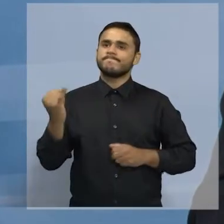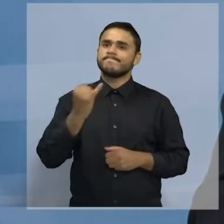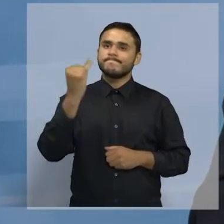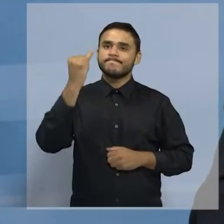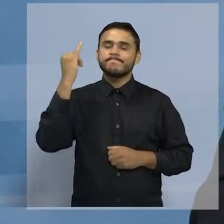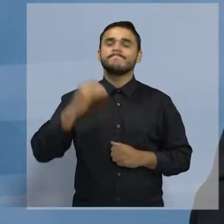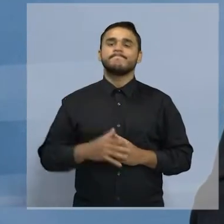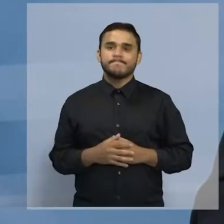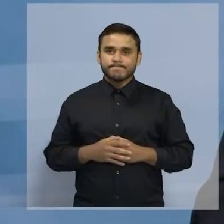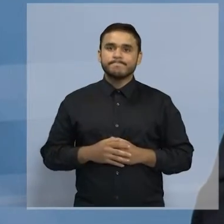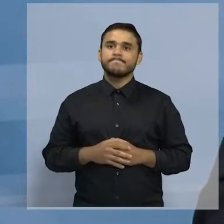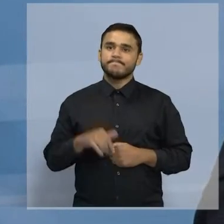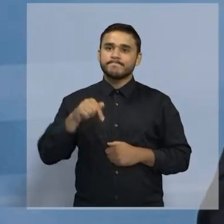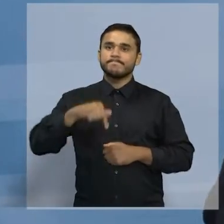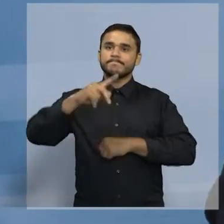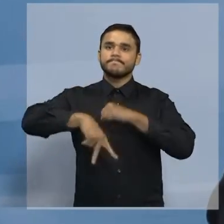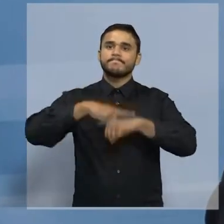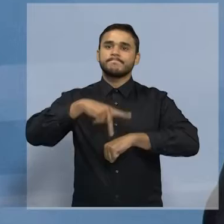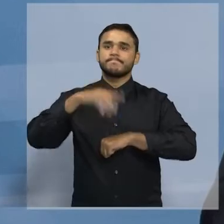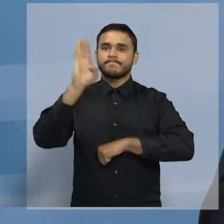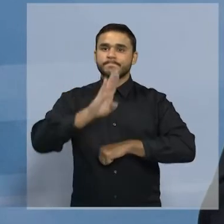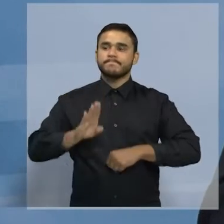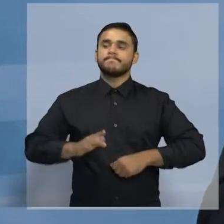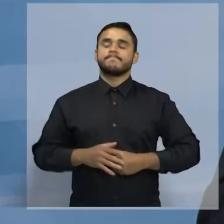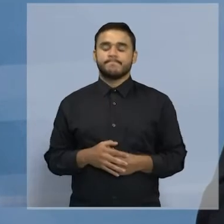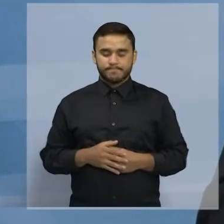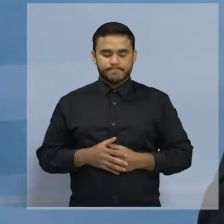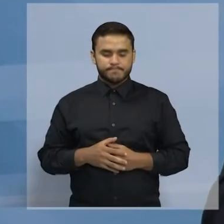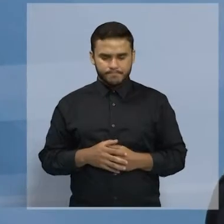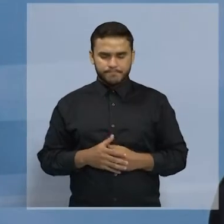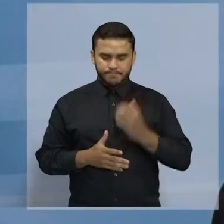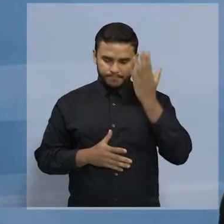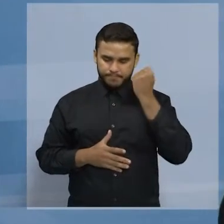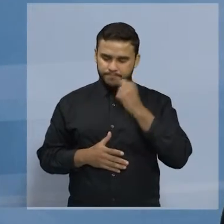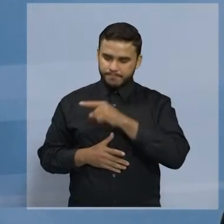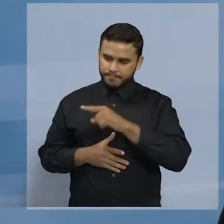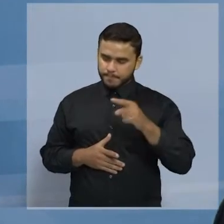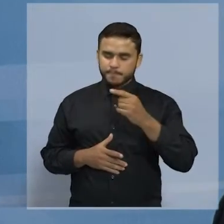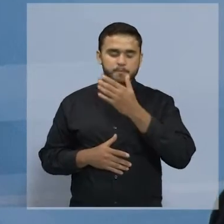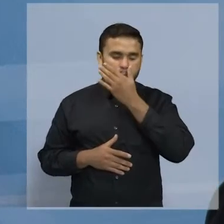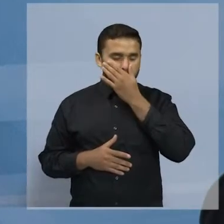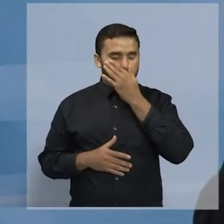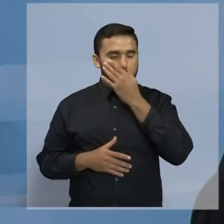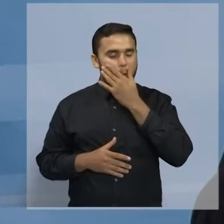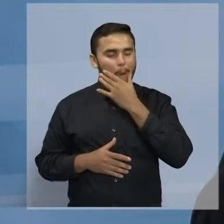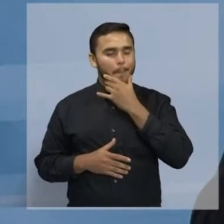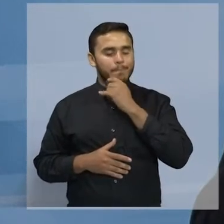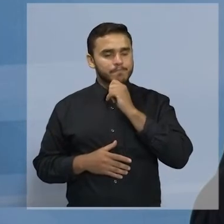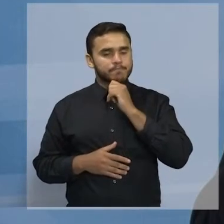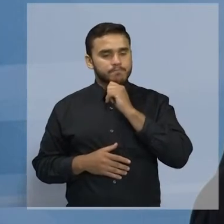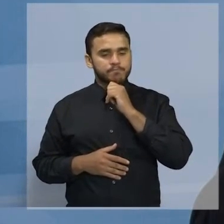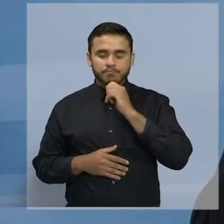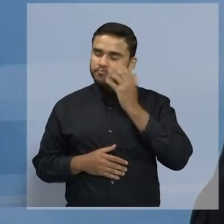da Previdência para um país como o Brasil. Deve ser dito também